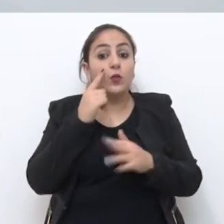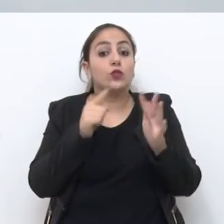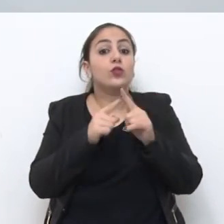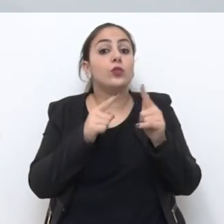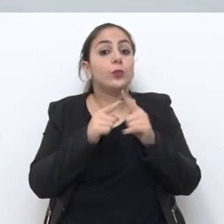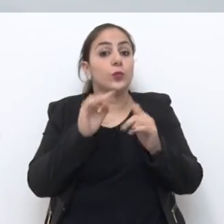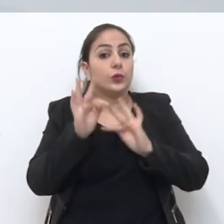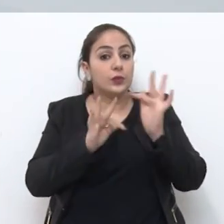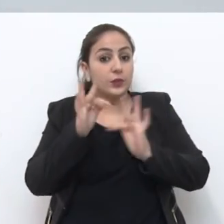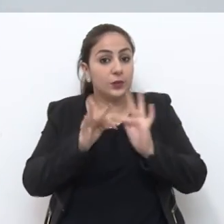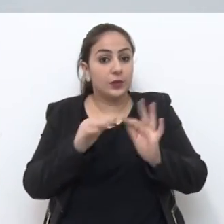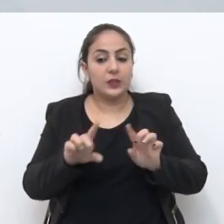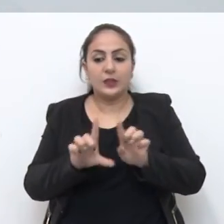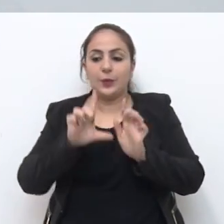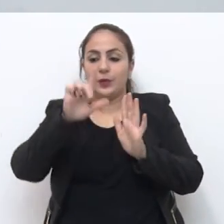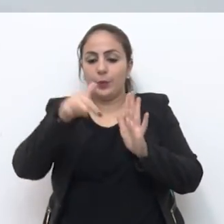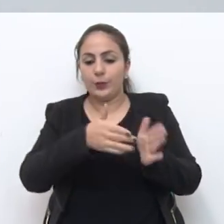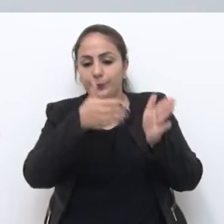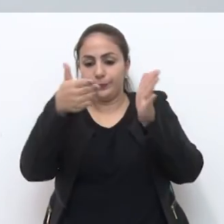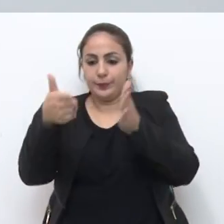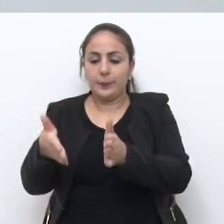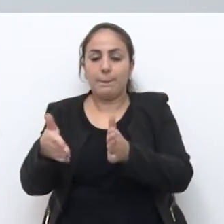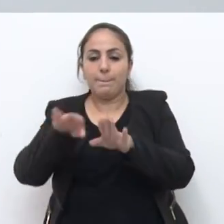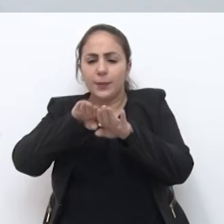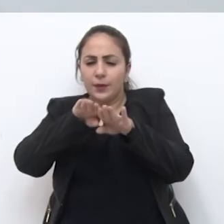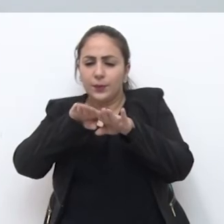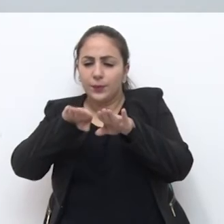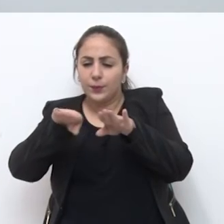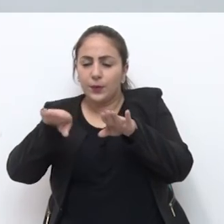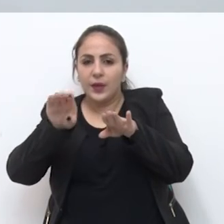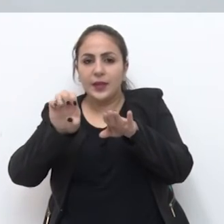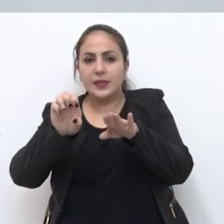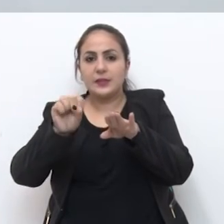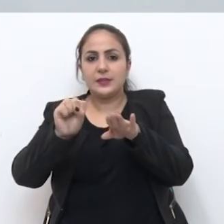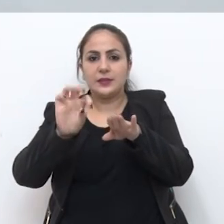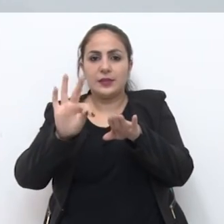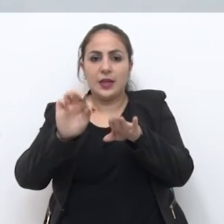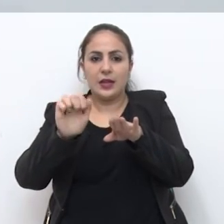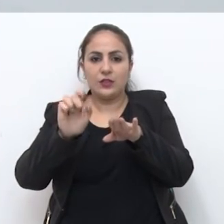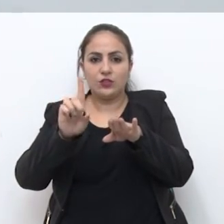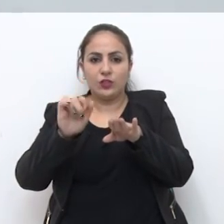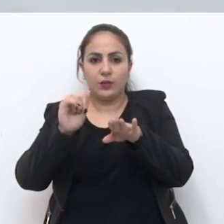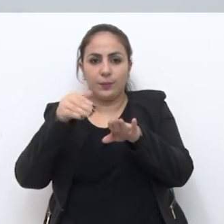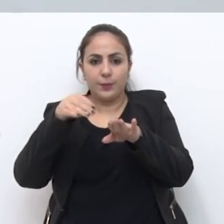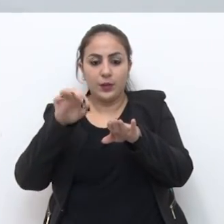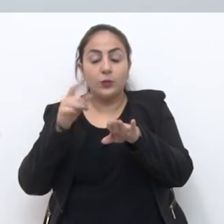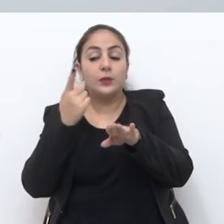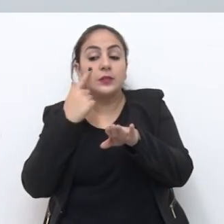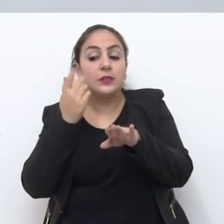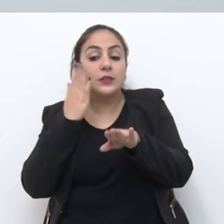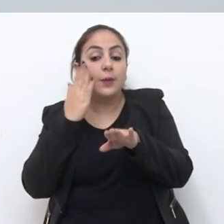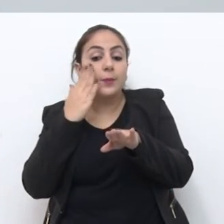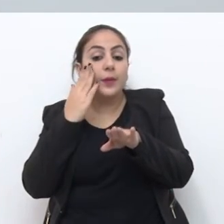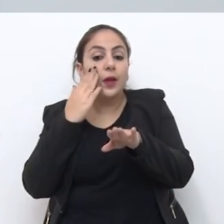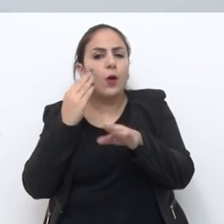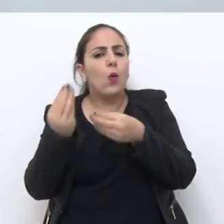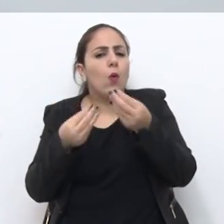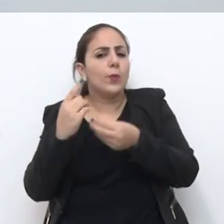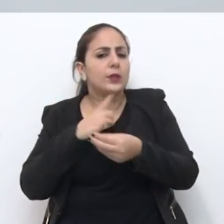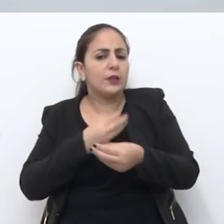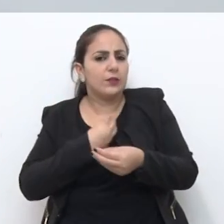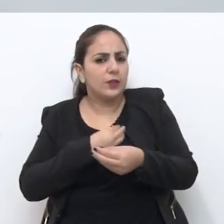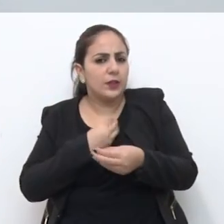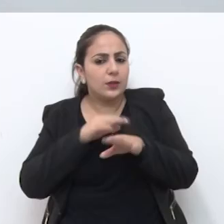do tratamento, e o estadiamento. Normalmente, então, é avaliar se essa doença está localizada, qual a porção do